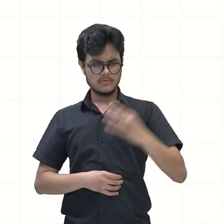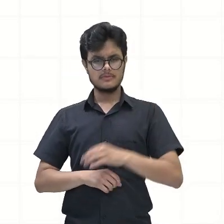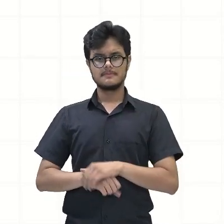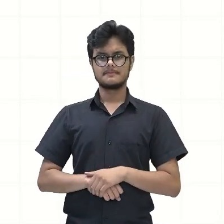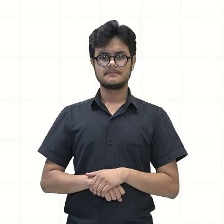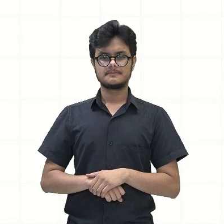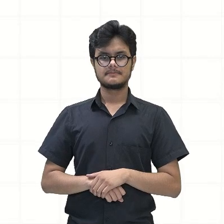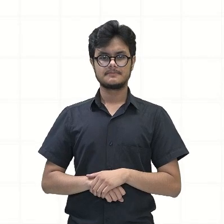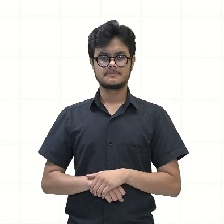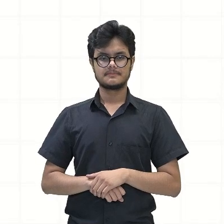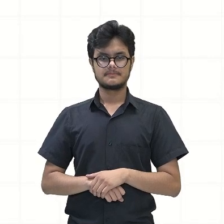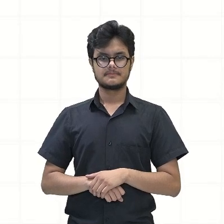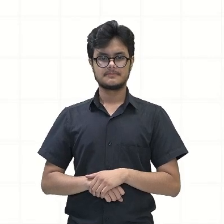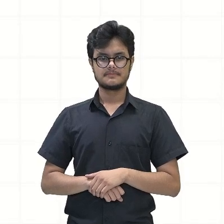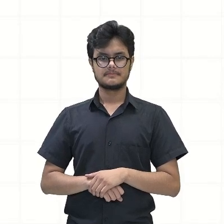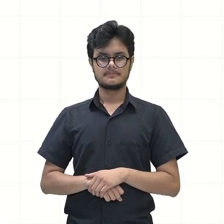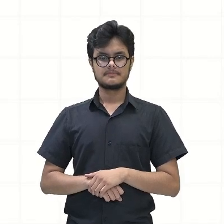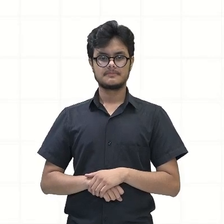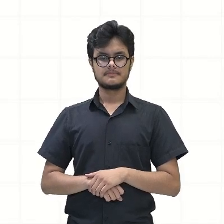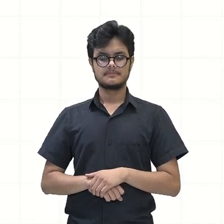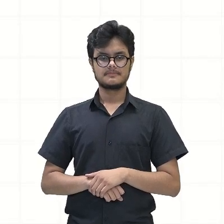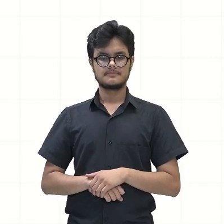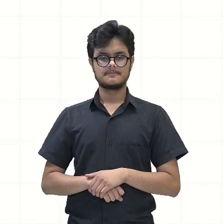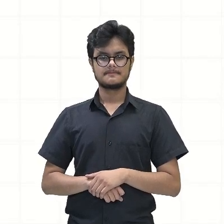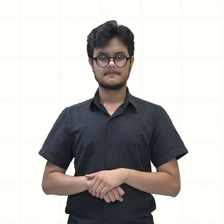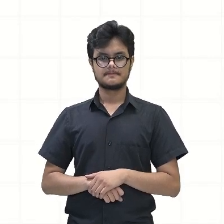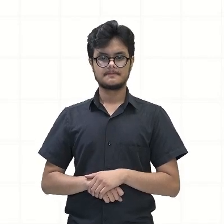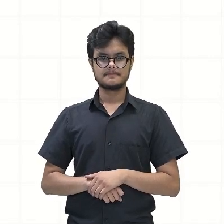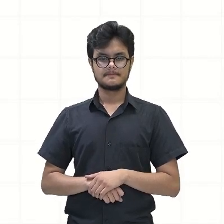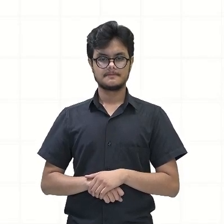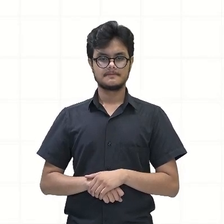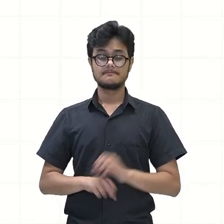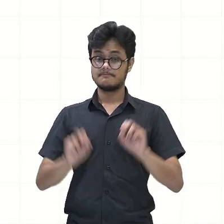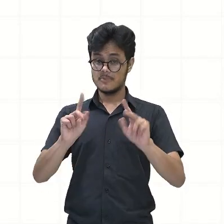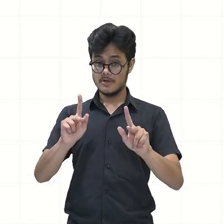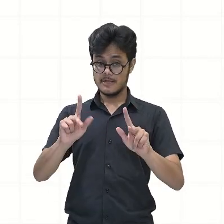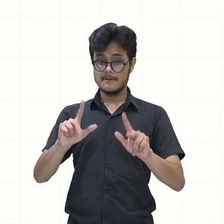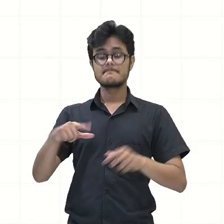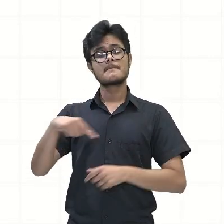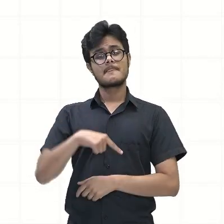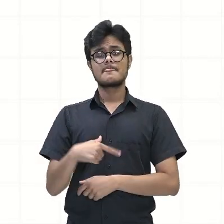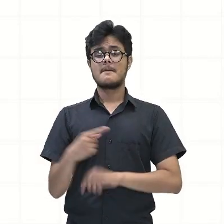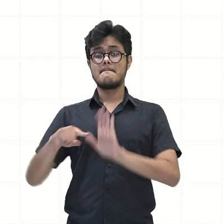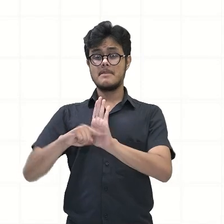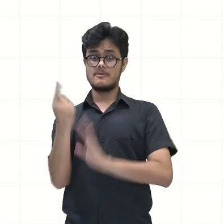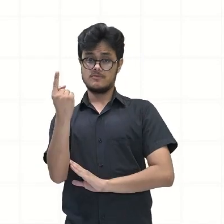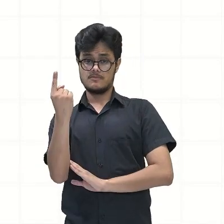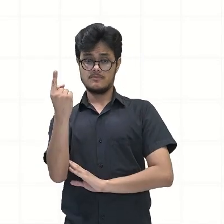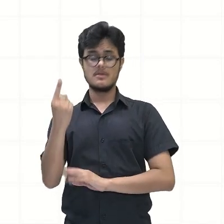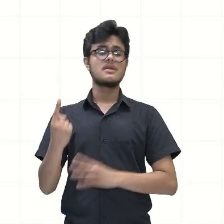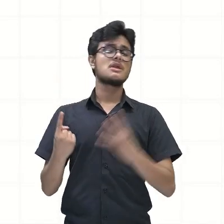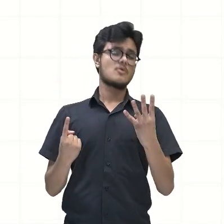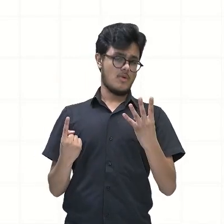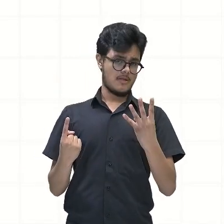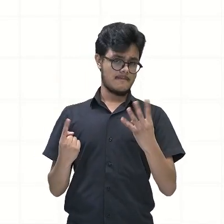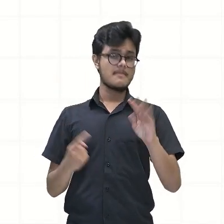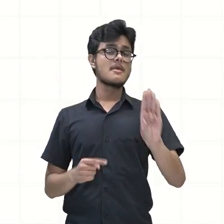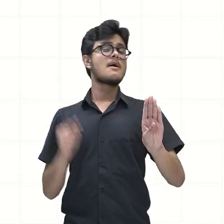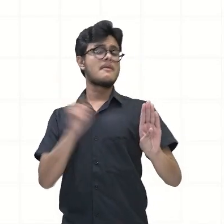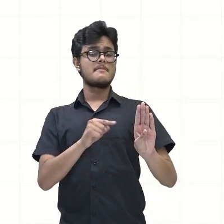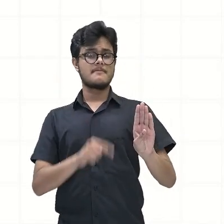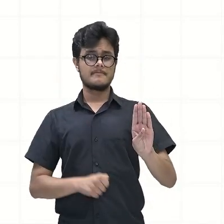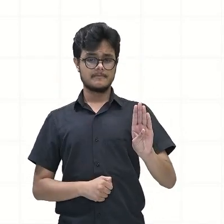Então, aqui vai ser 4. O ponto B é representado por menos 1 e